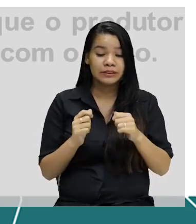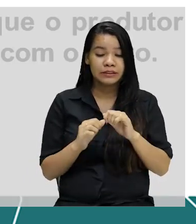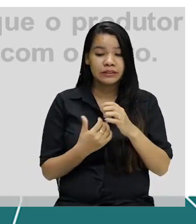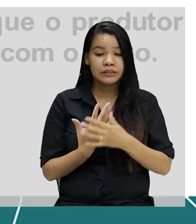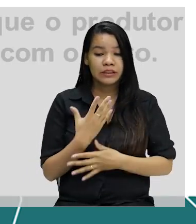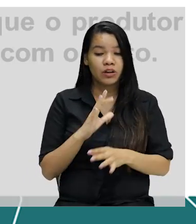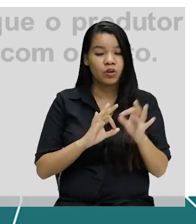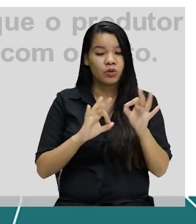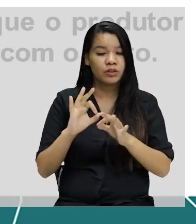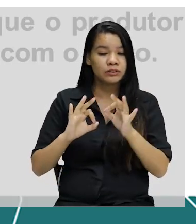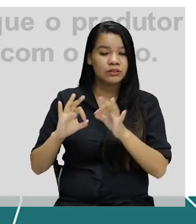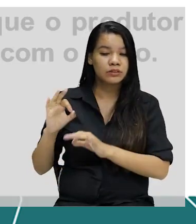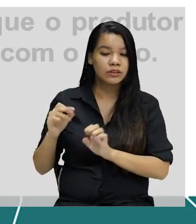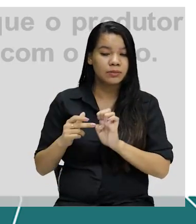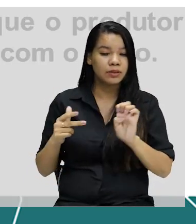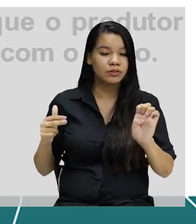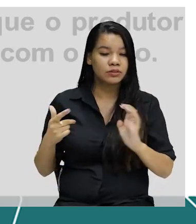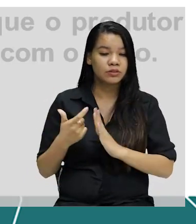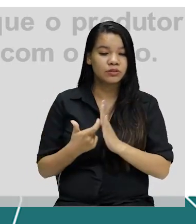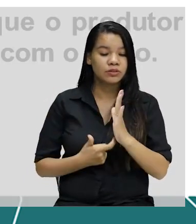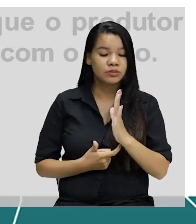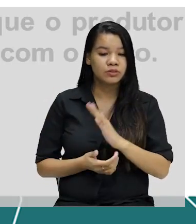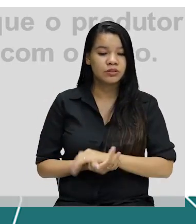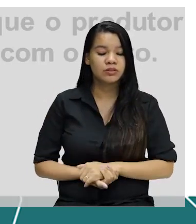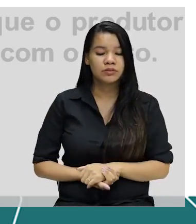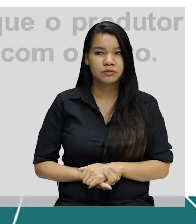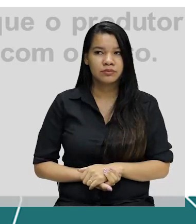criar harmonia entre os elementos